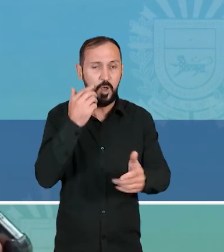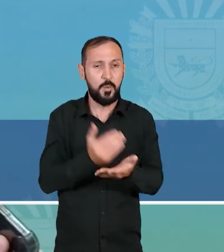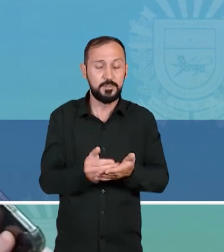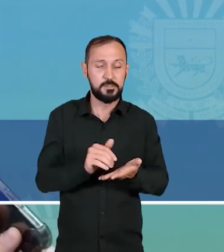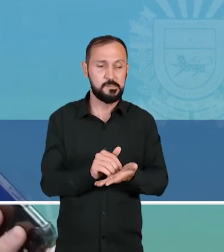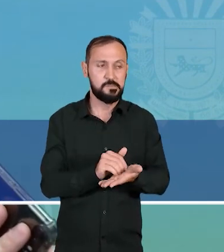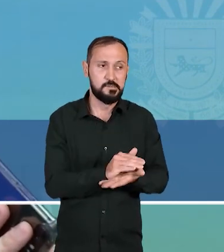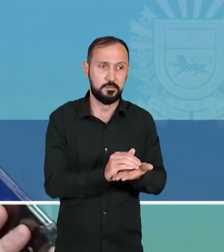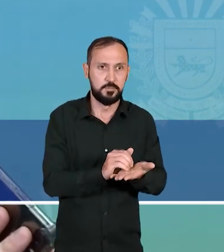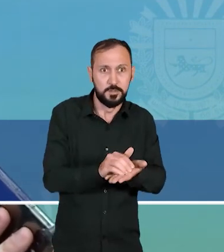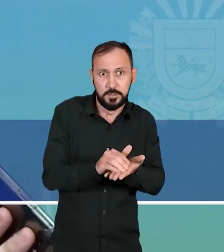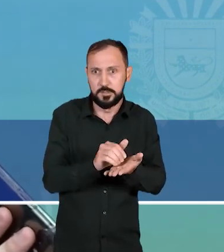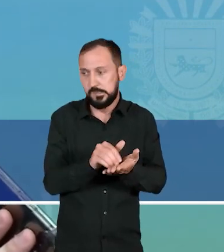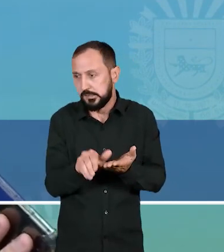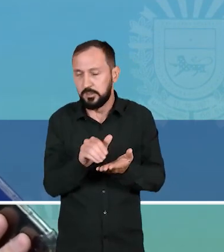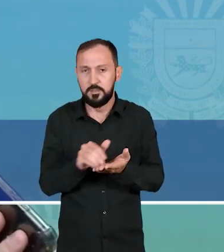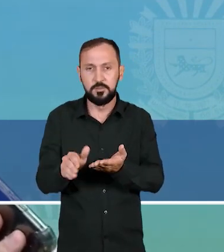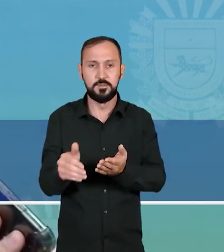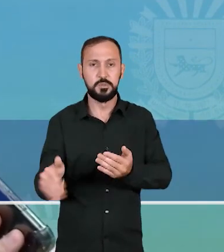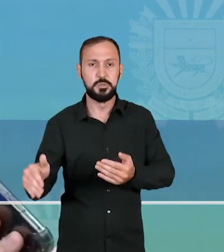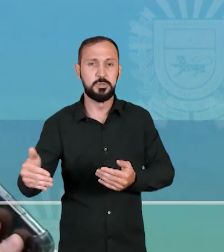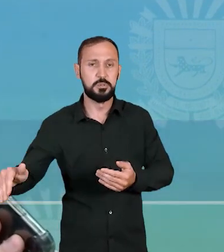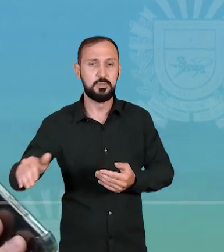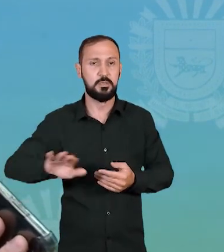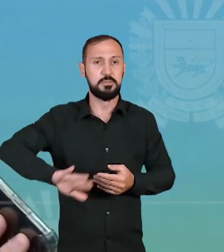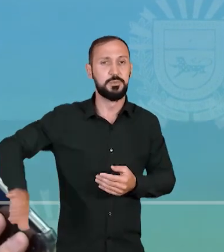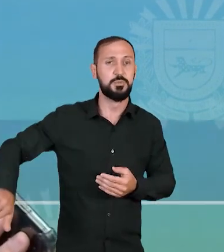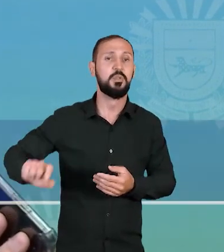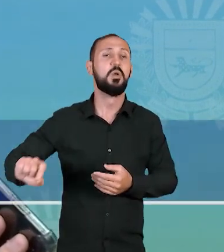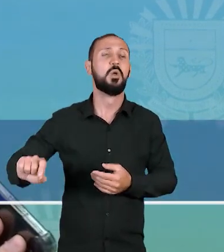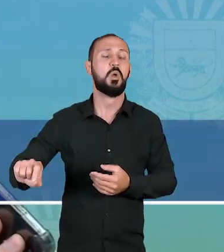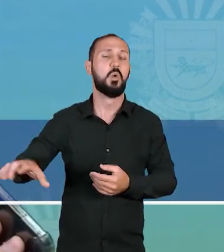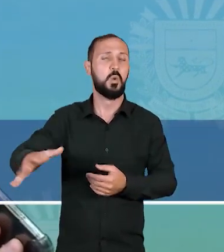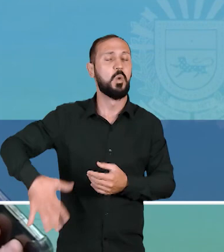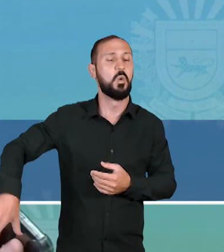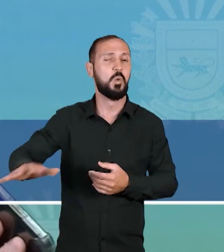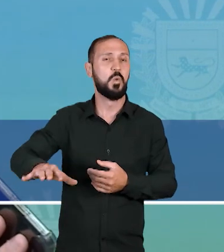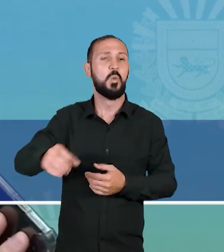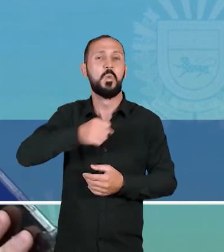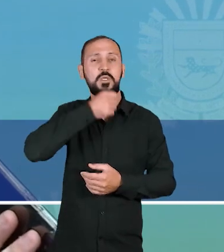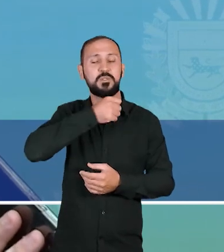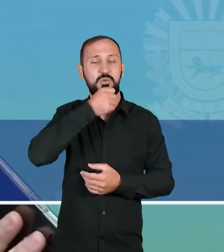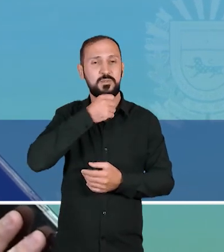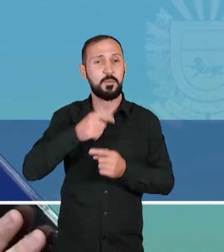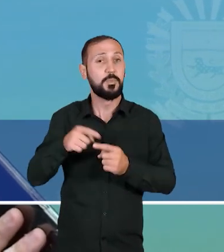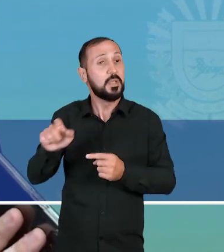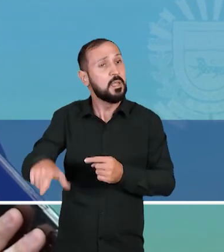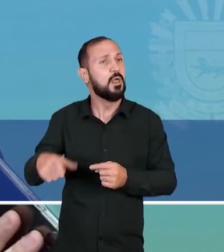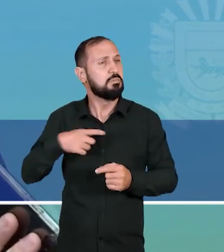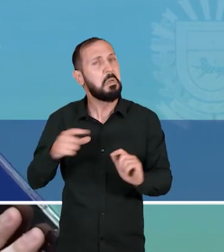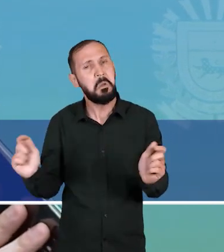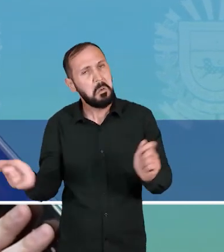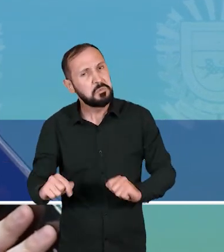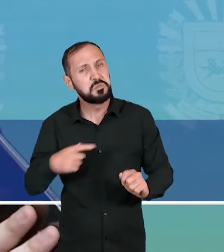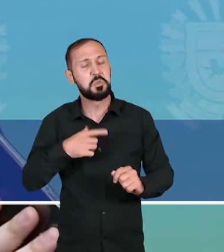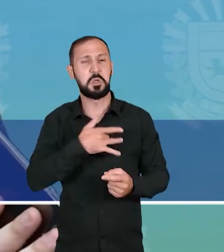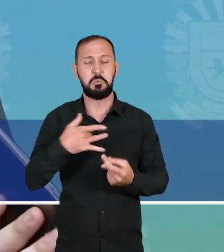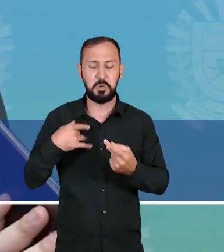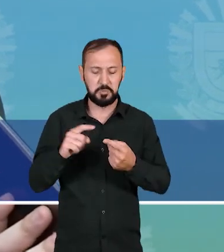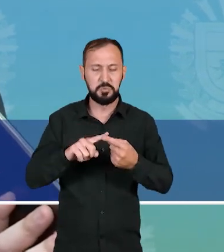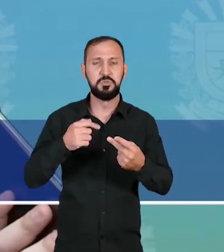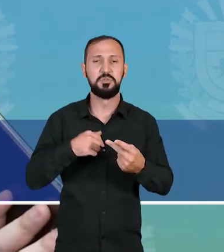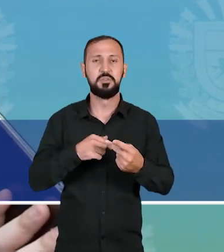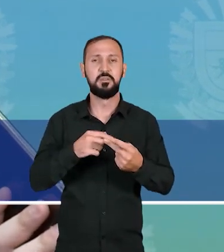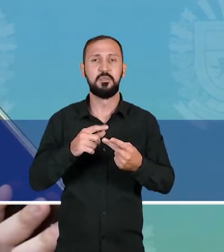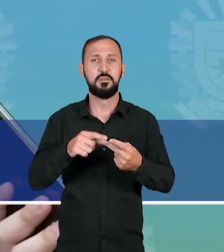já expurga, já deixa de fora, já descarta o idoso do mercado de trabalho, mesmo ele tendo todas as